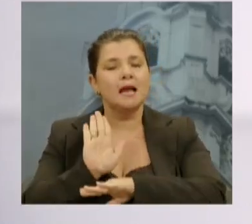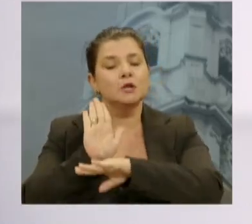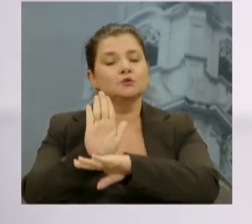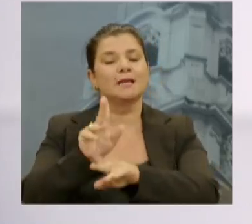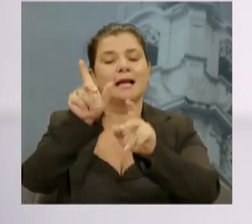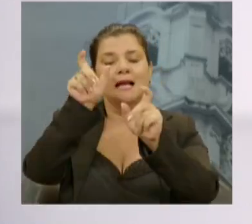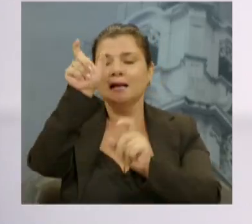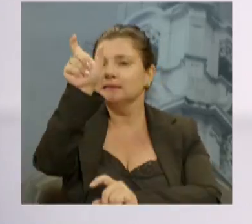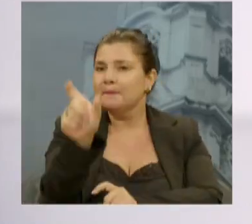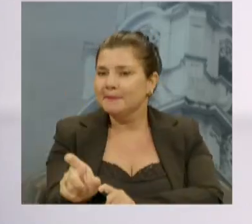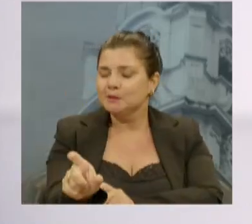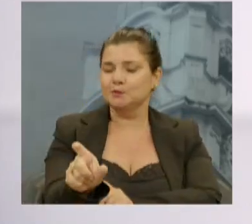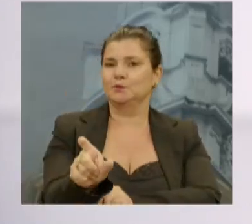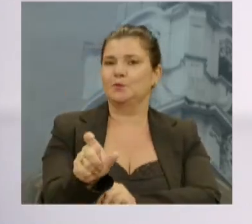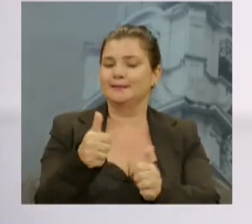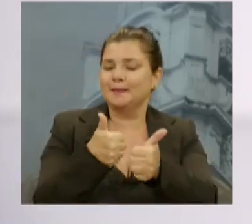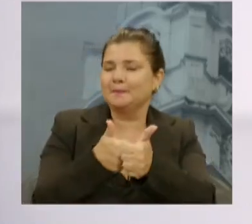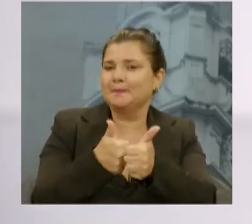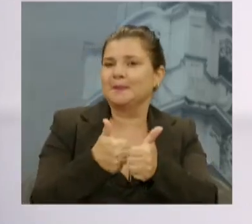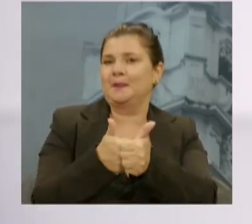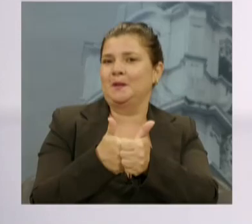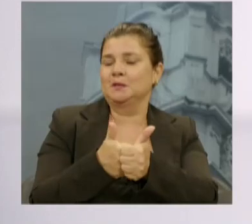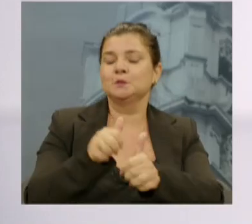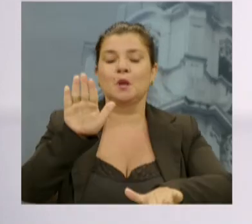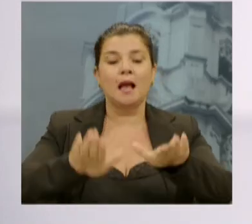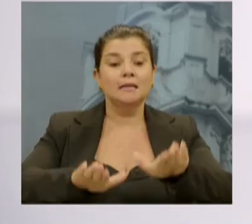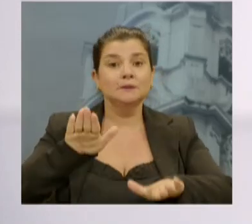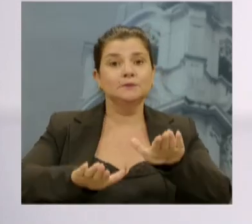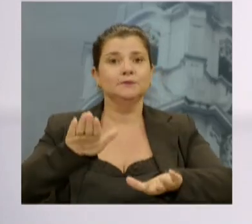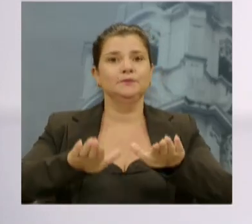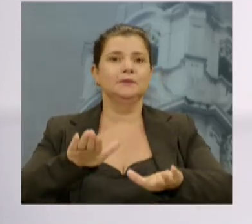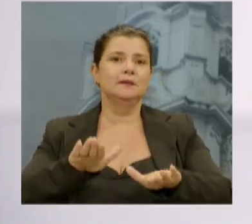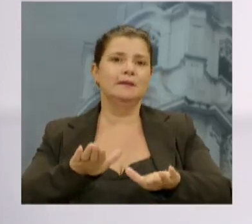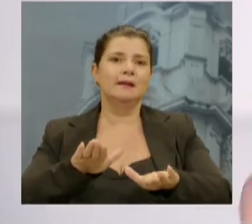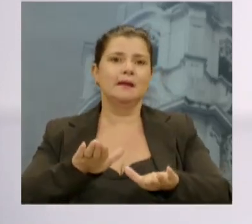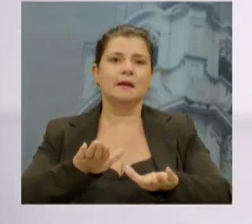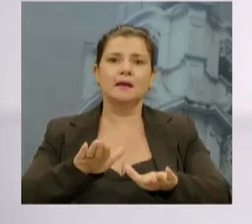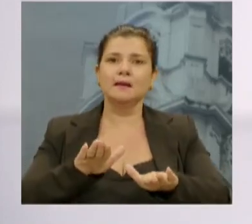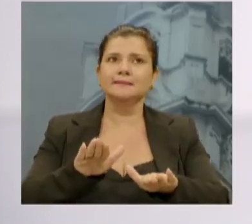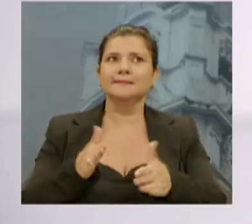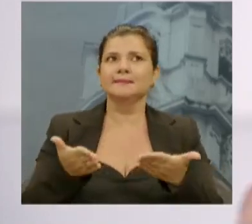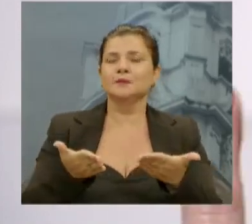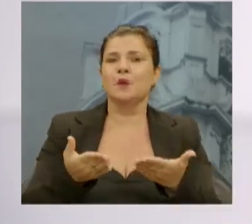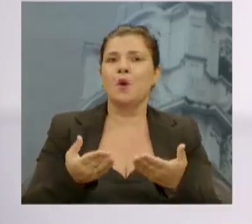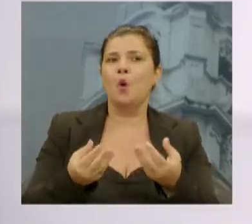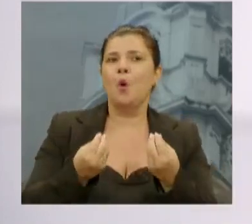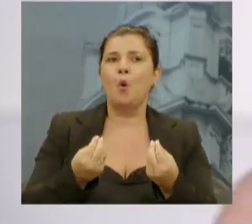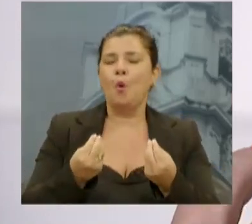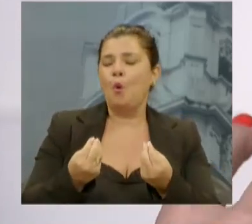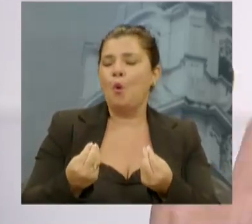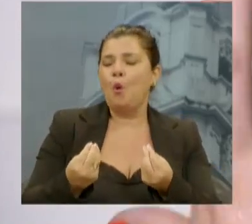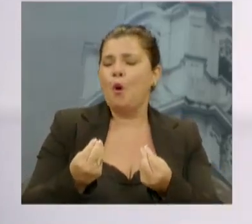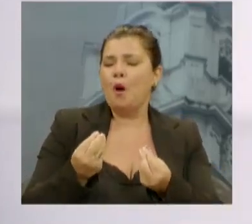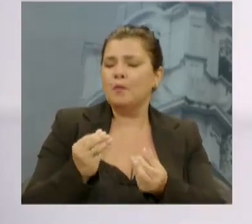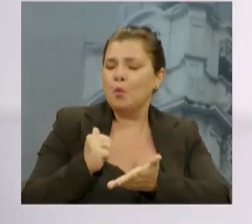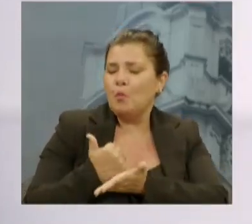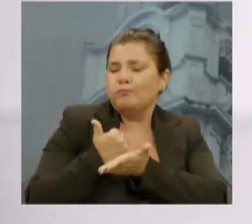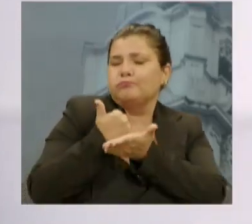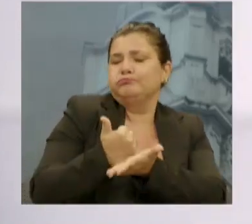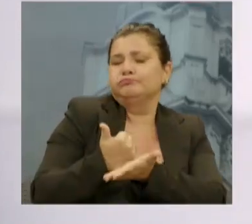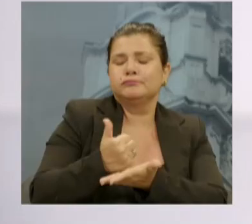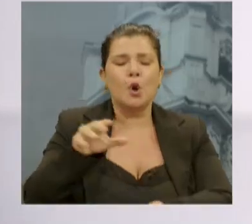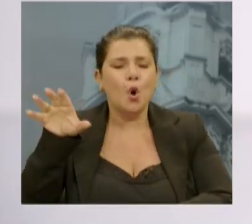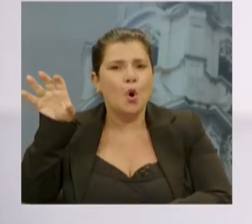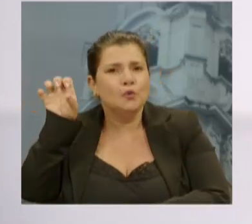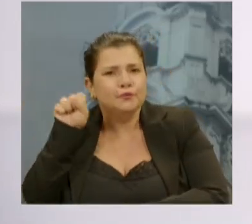que estão à nossa volta, às vezes, né, até servindo como um ombro amigo, né,